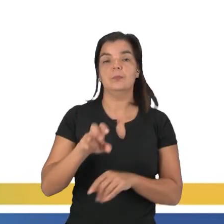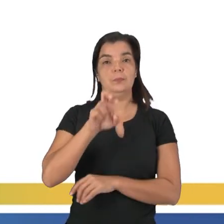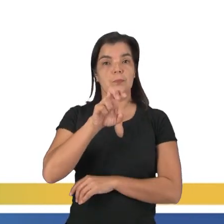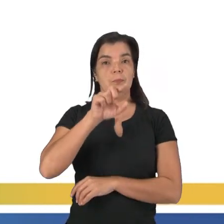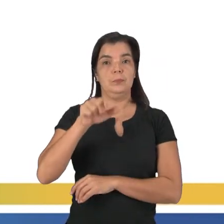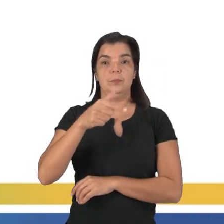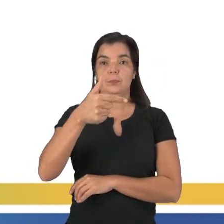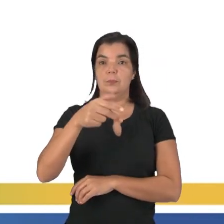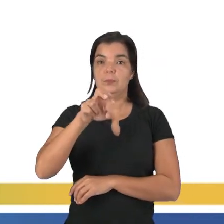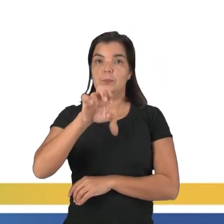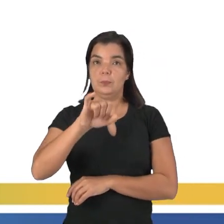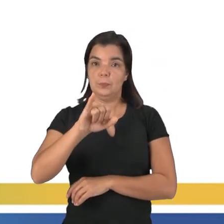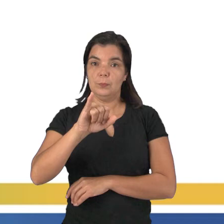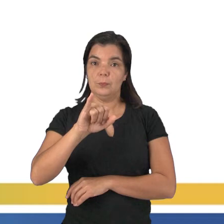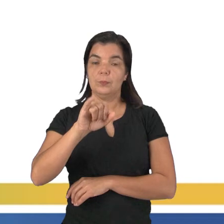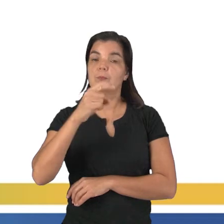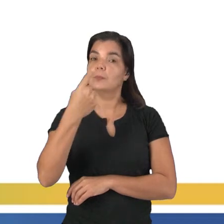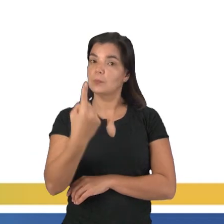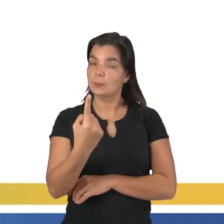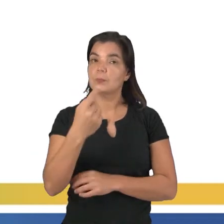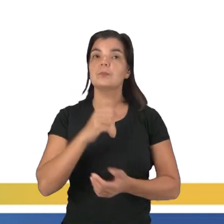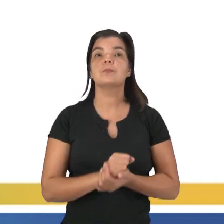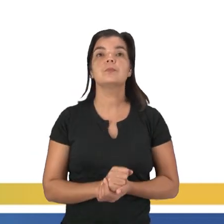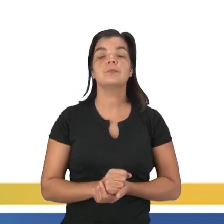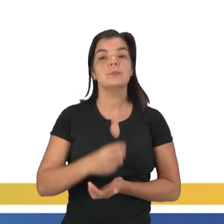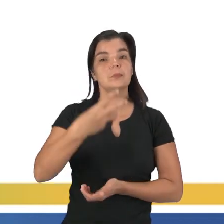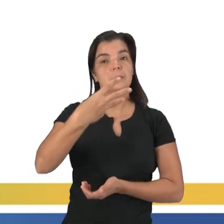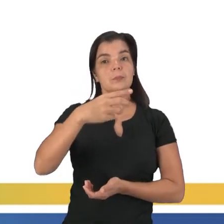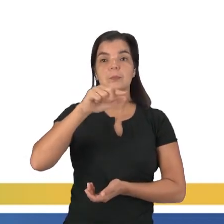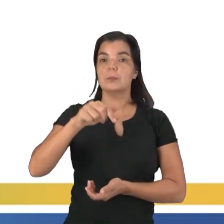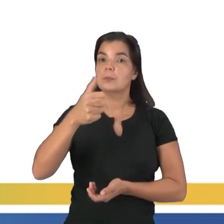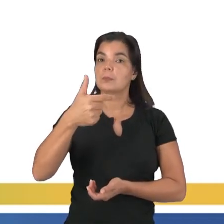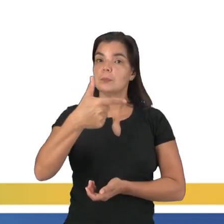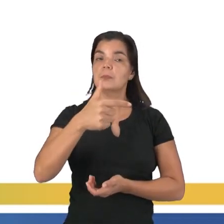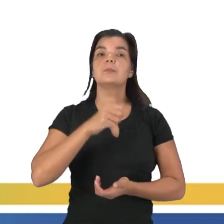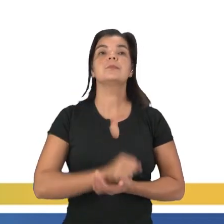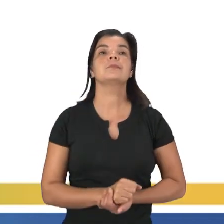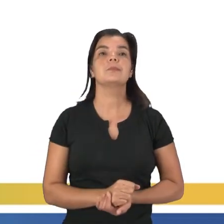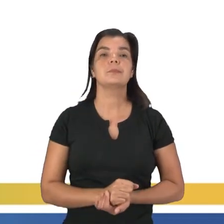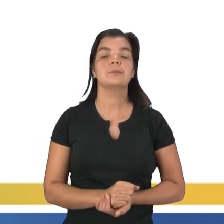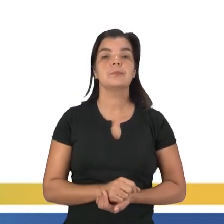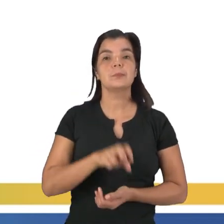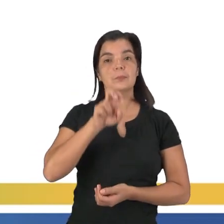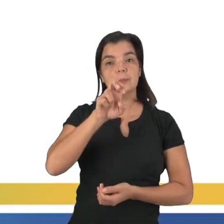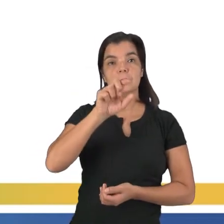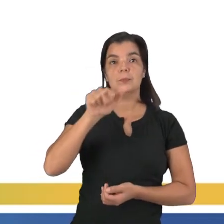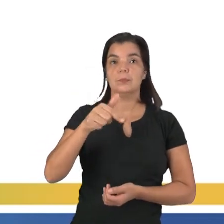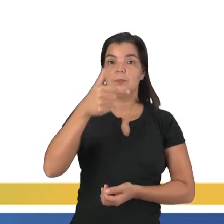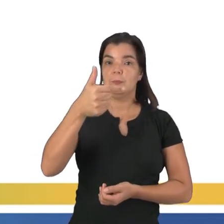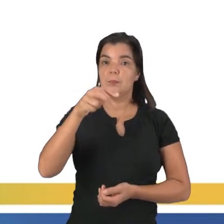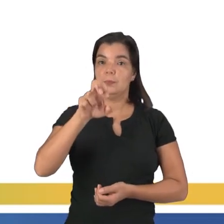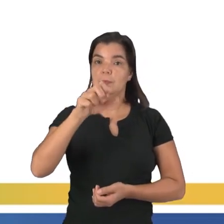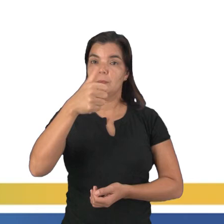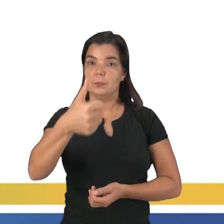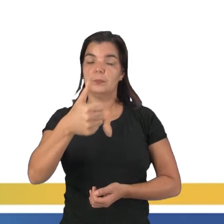entre 5,251 e 3,12. Repetimos o primeiro valor, que é